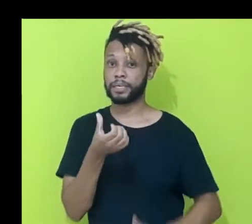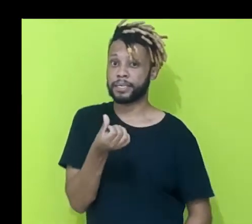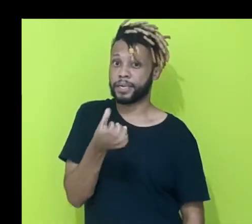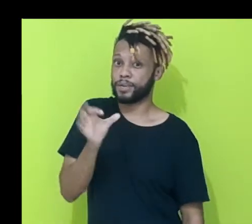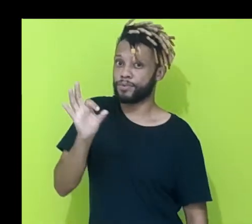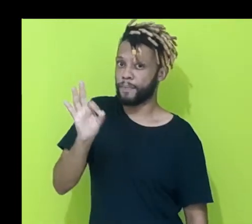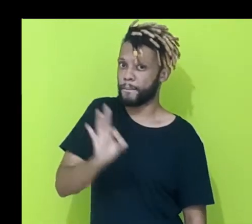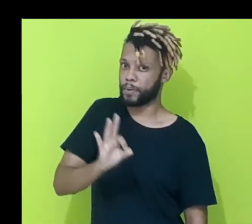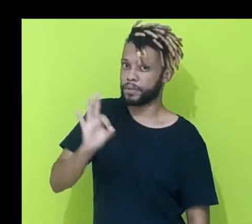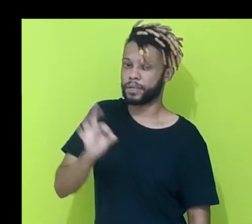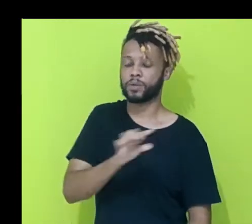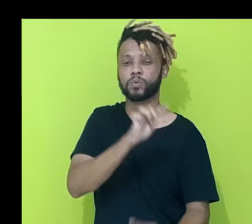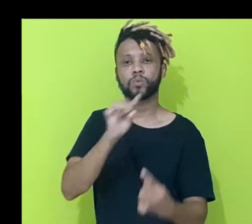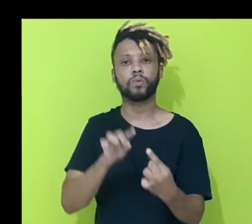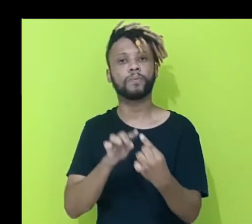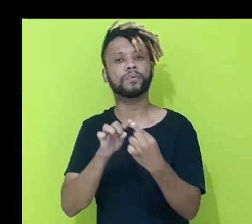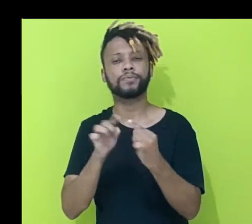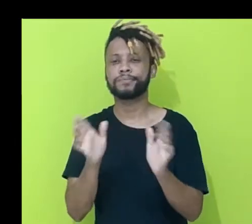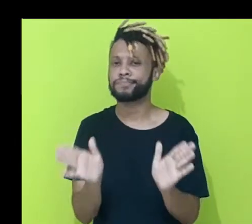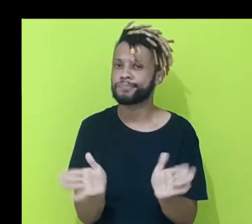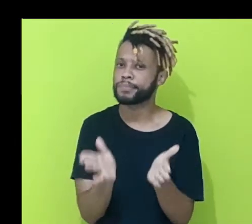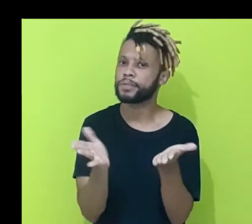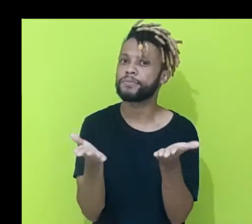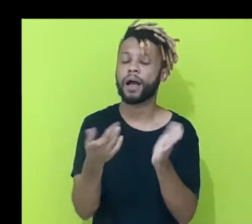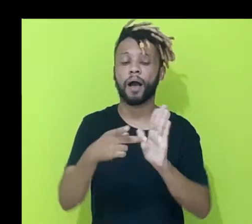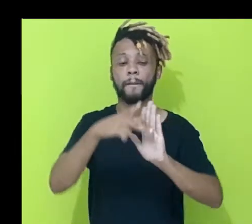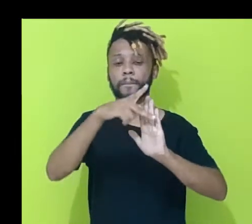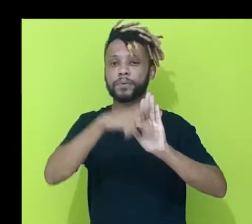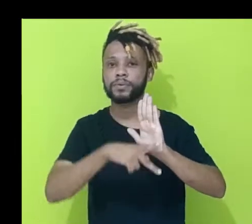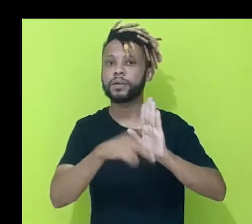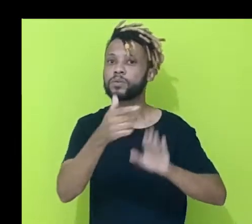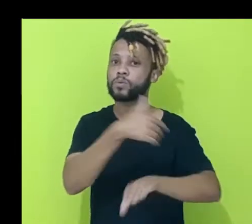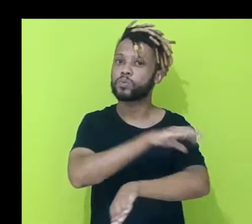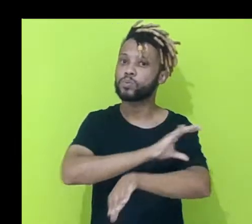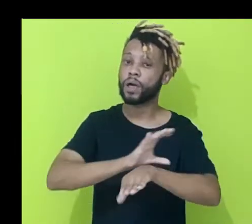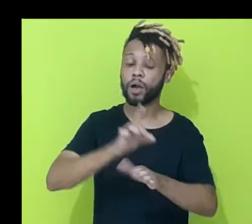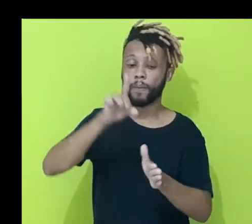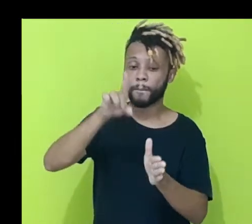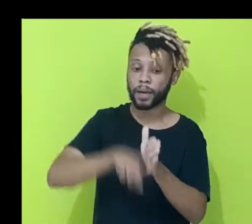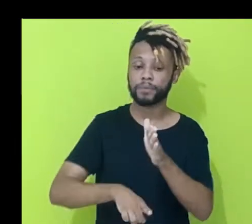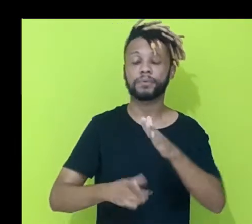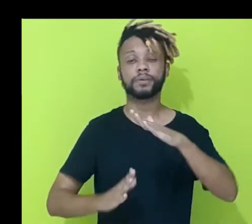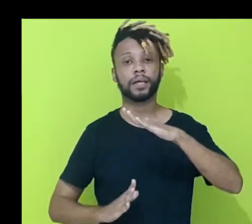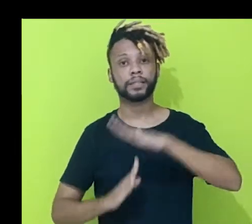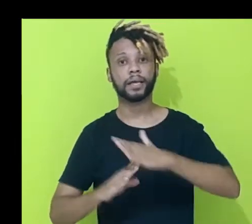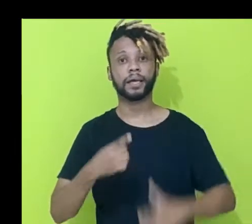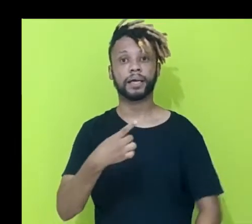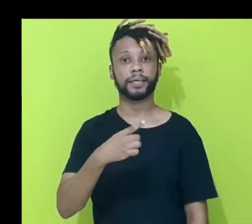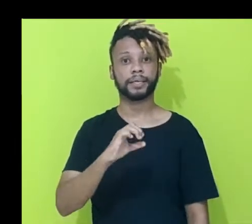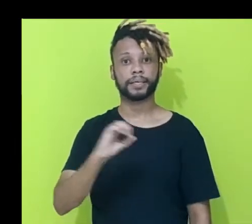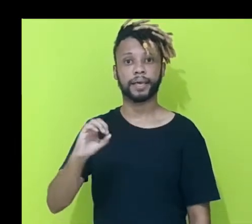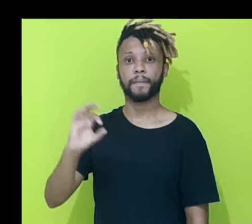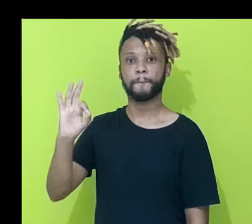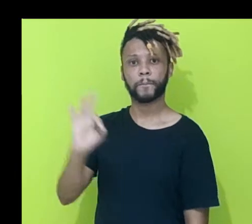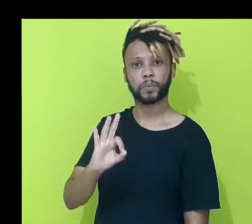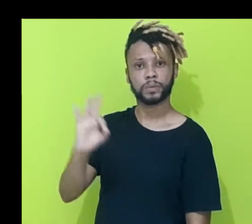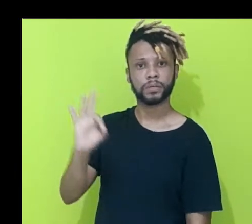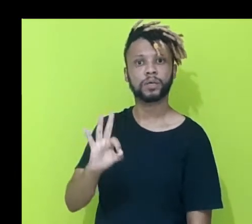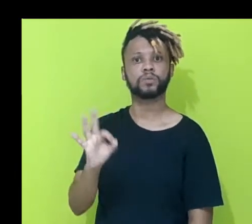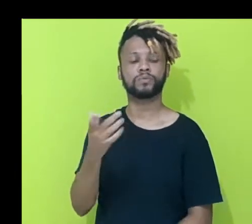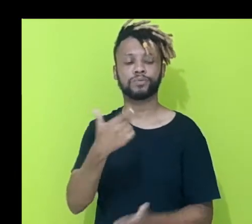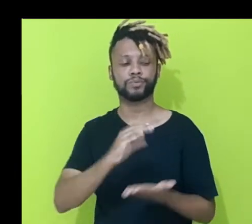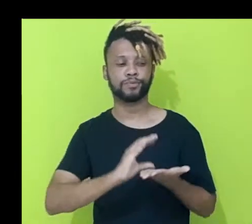que pode ser de até 6%, para incentivar esses projetos culturais com abatimento de até 100% do